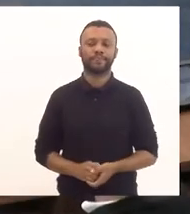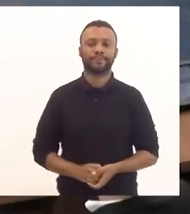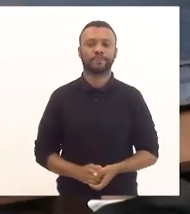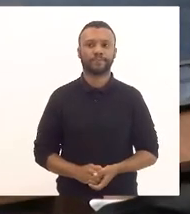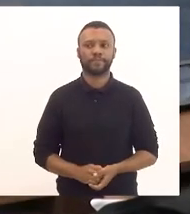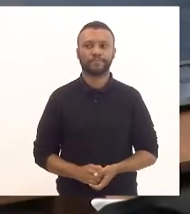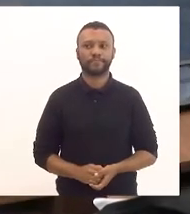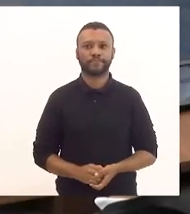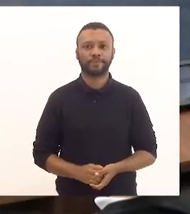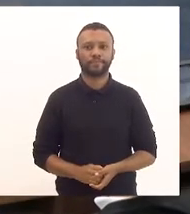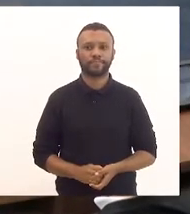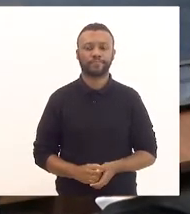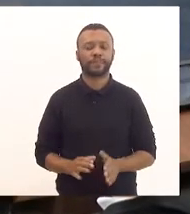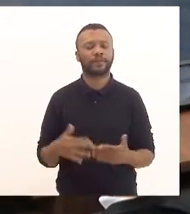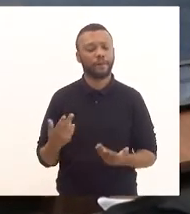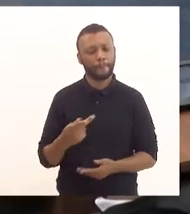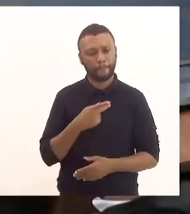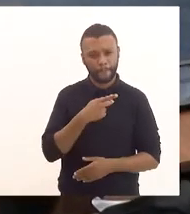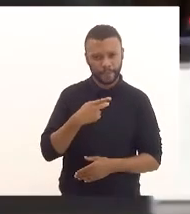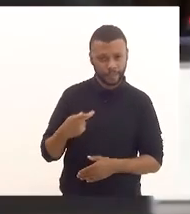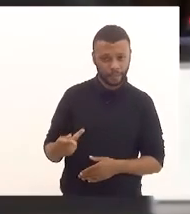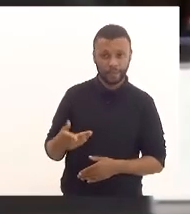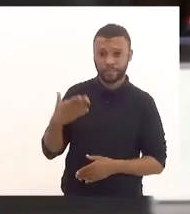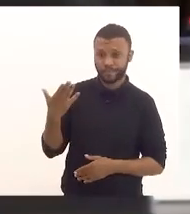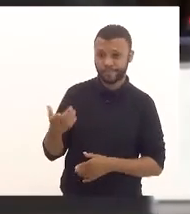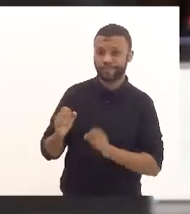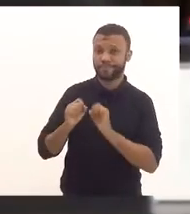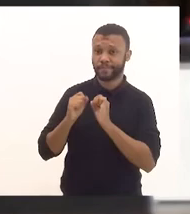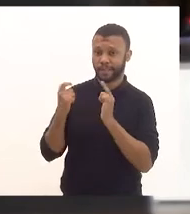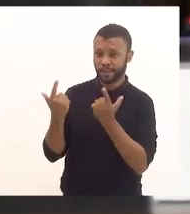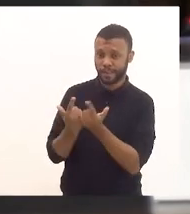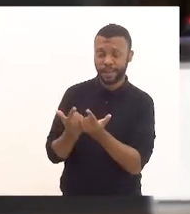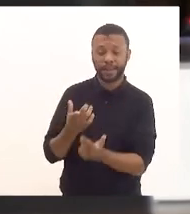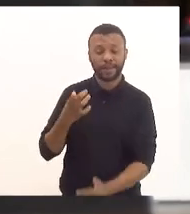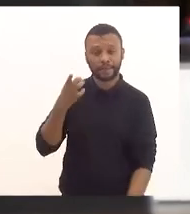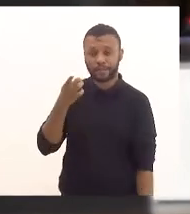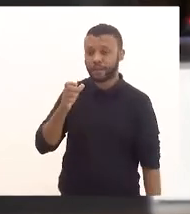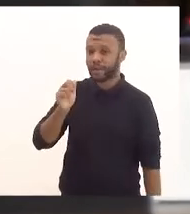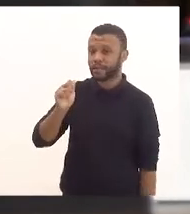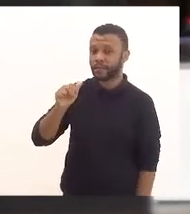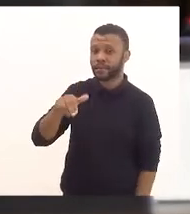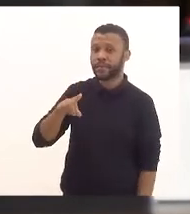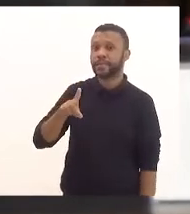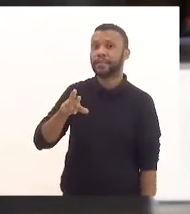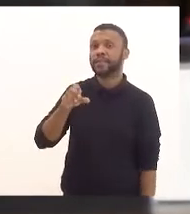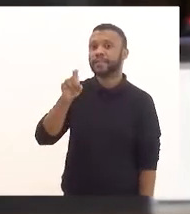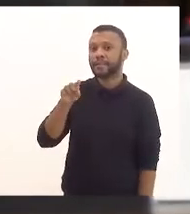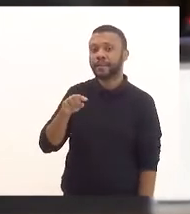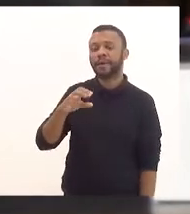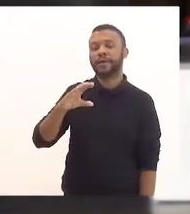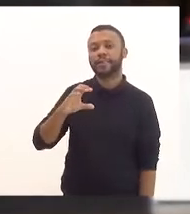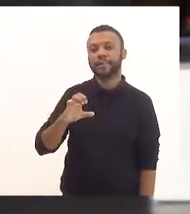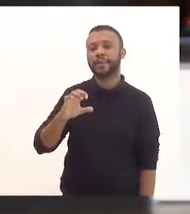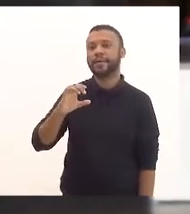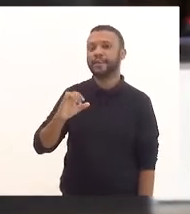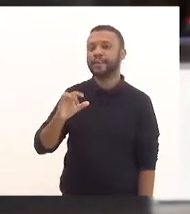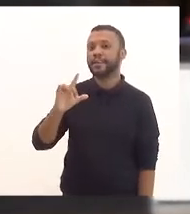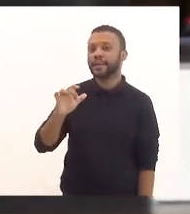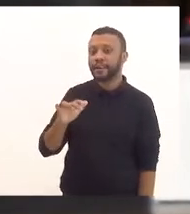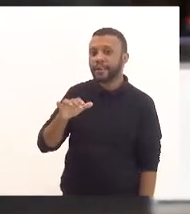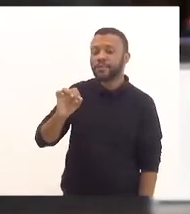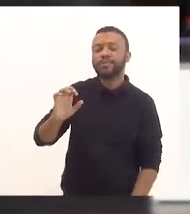o show presidente da alerj Deputado André Ceciliano nome de quem